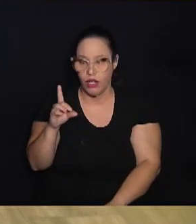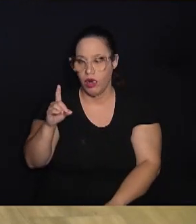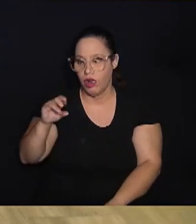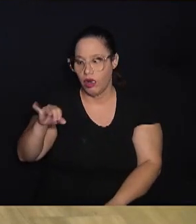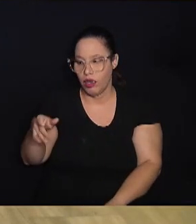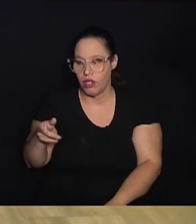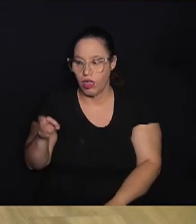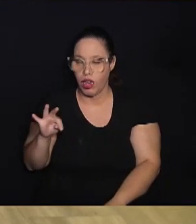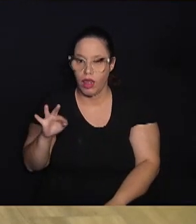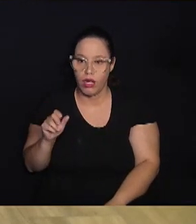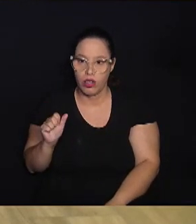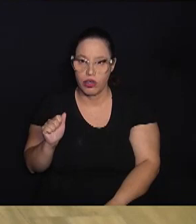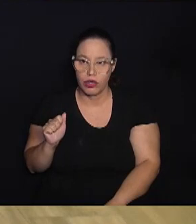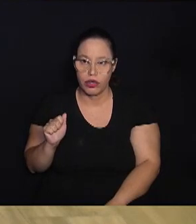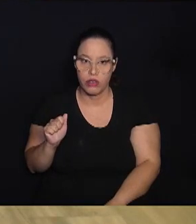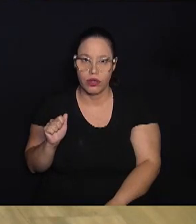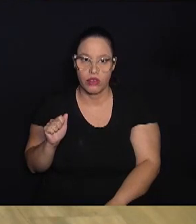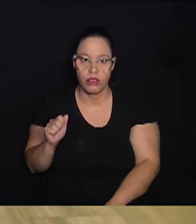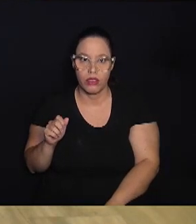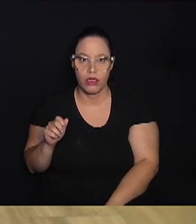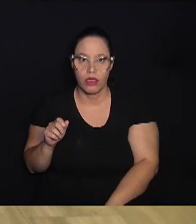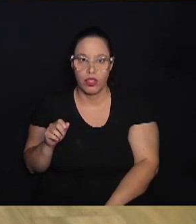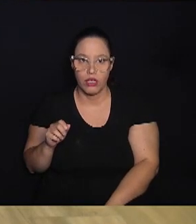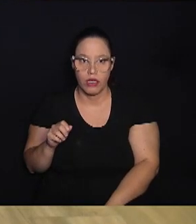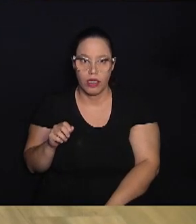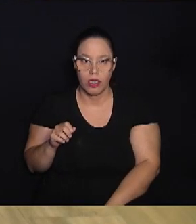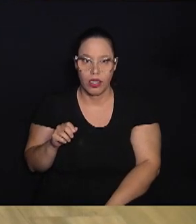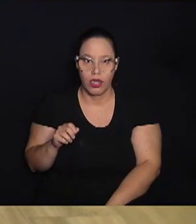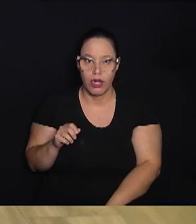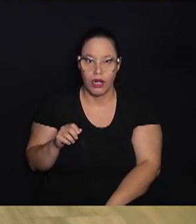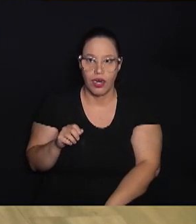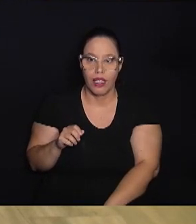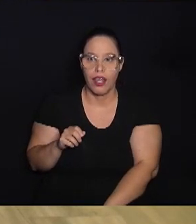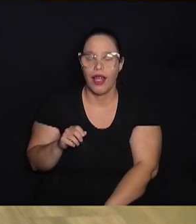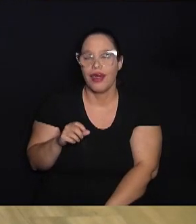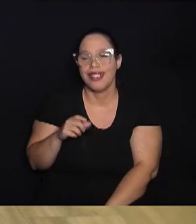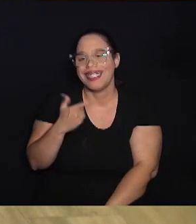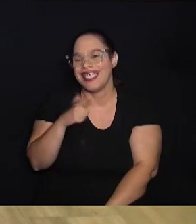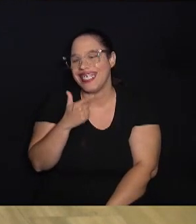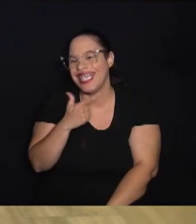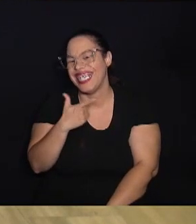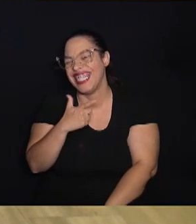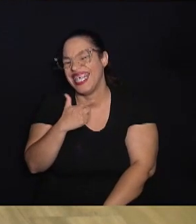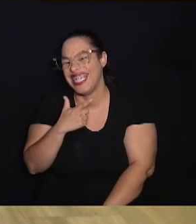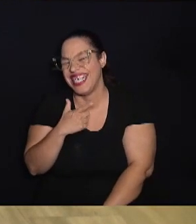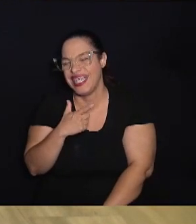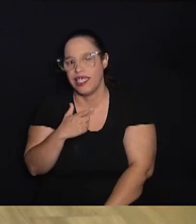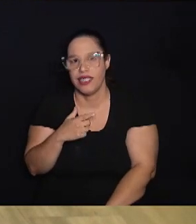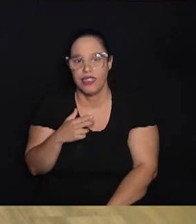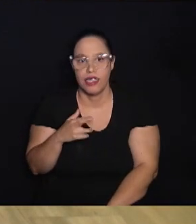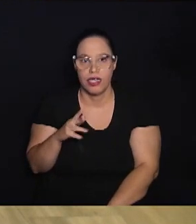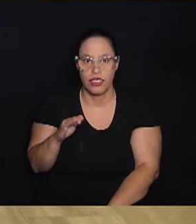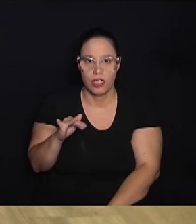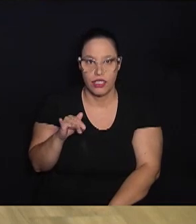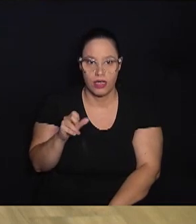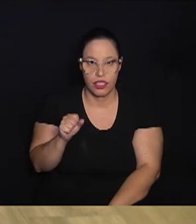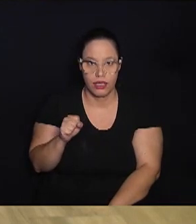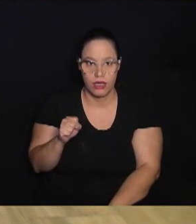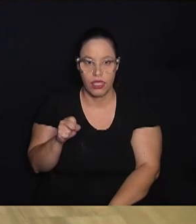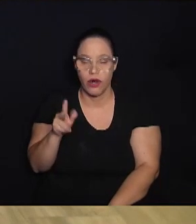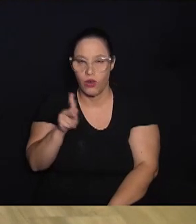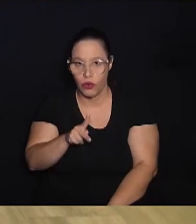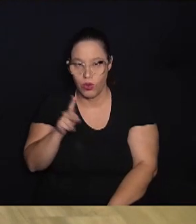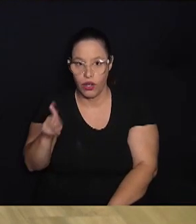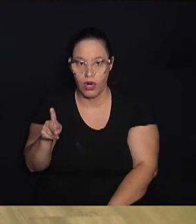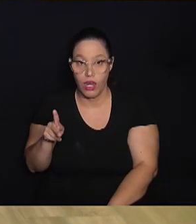escrevia uma tirinha né que é só dando gizada ó o trocadilha aí de novo presente isso porque ele foi professor inclusive ele